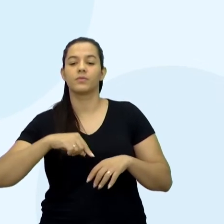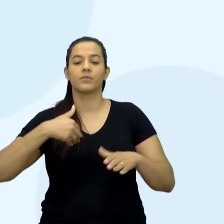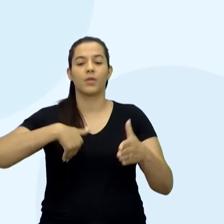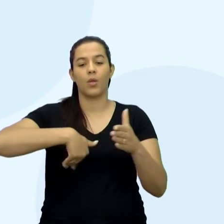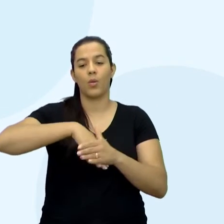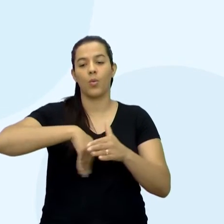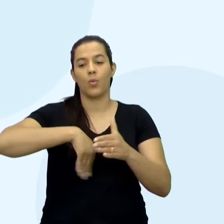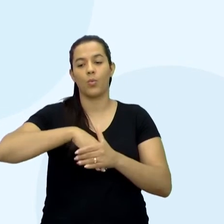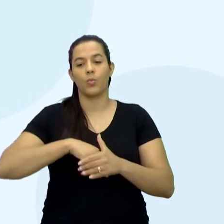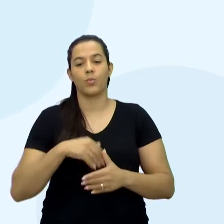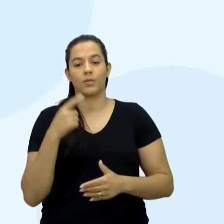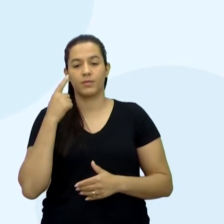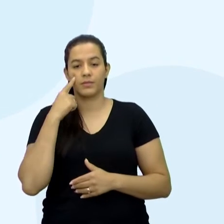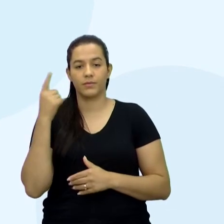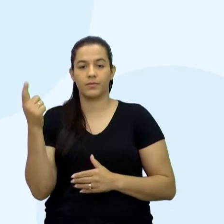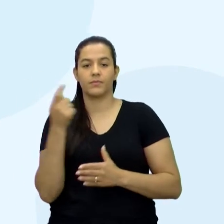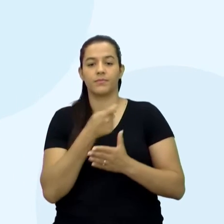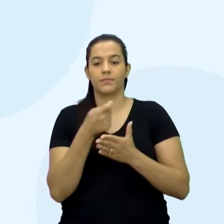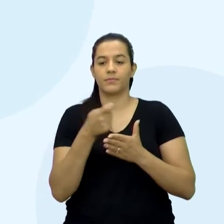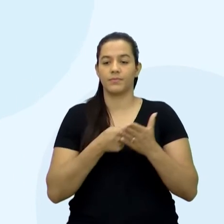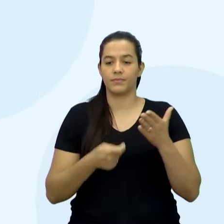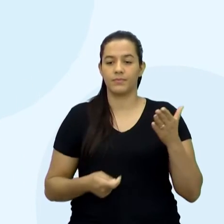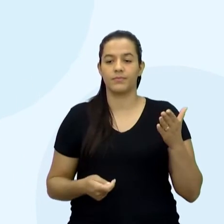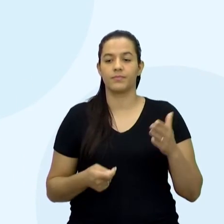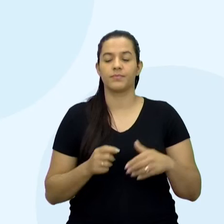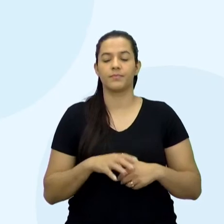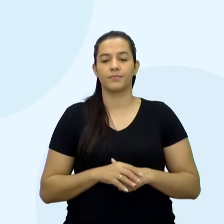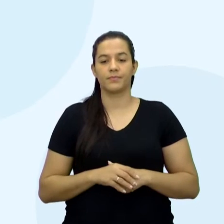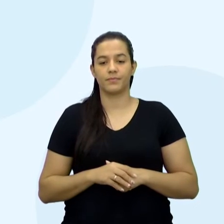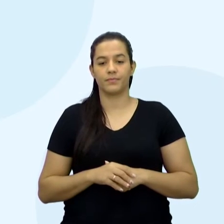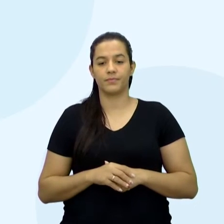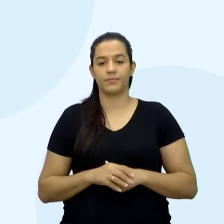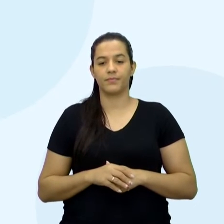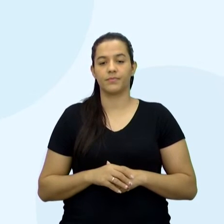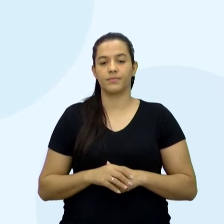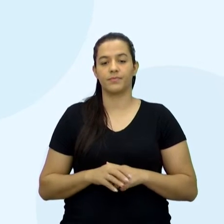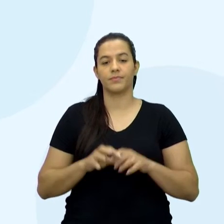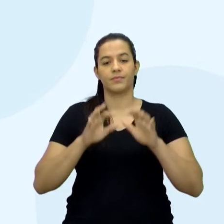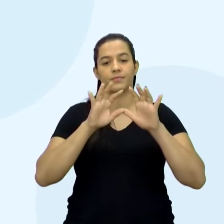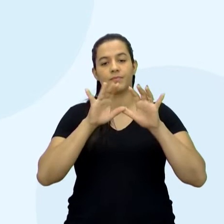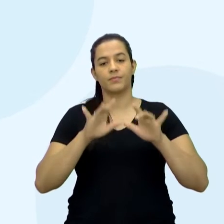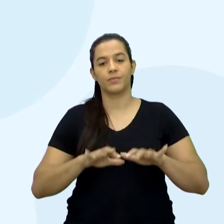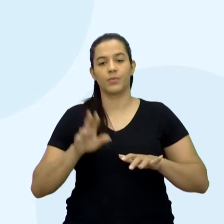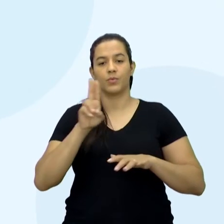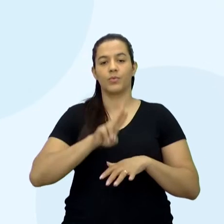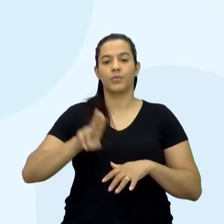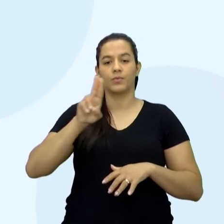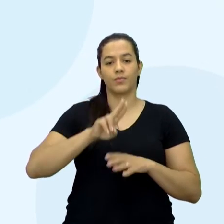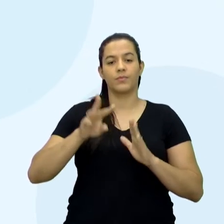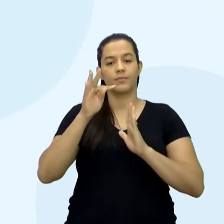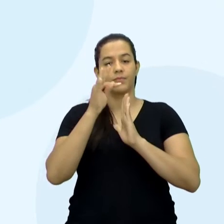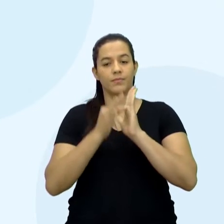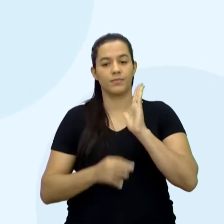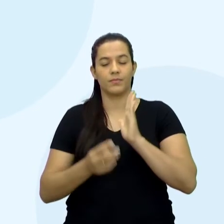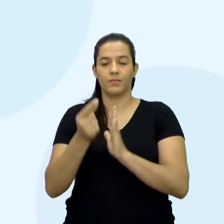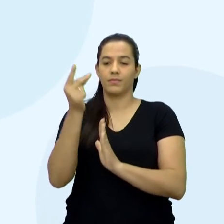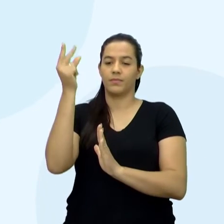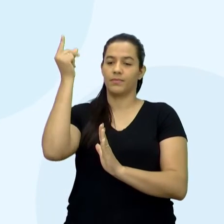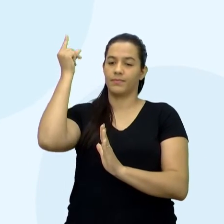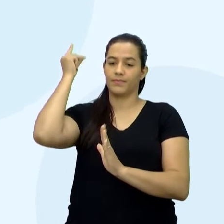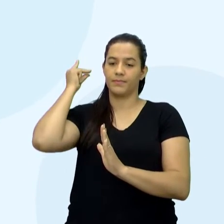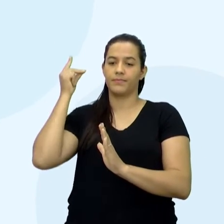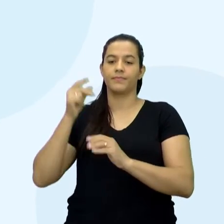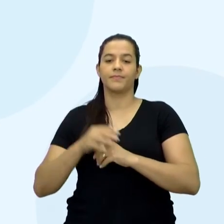ainda pela escrita, né? Pela questão gramatical, que são textos muito